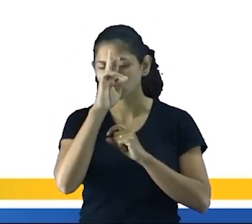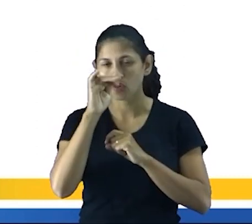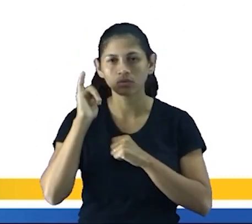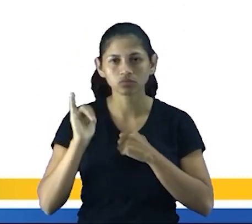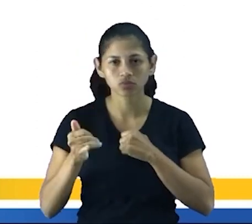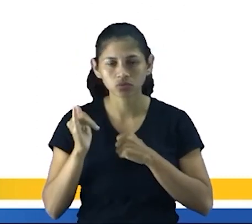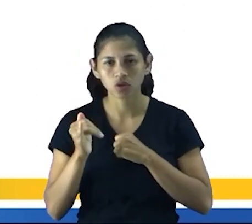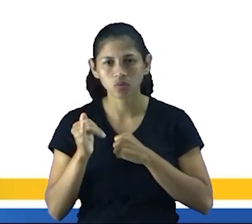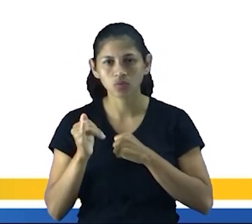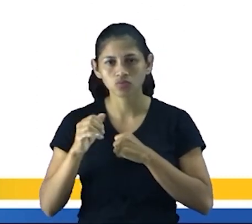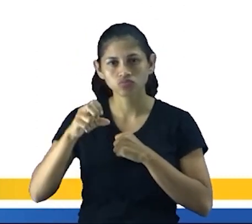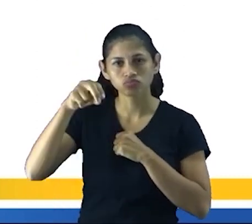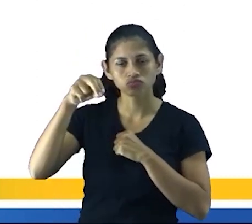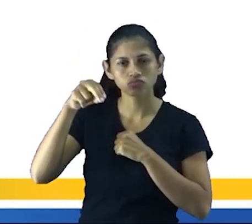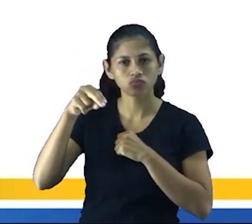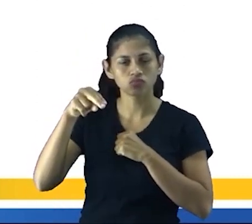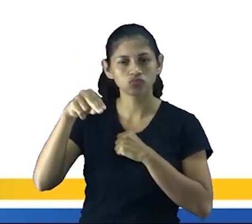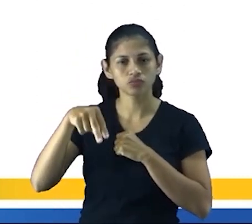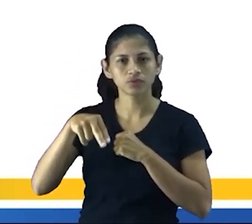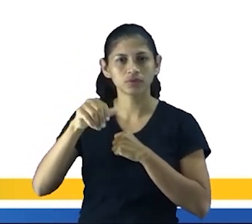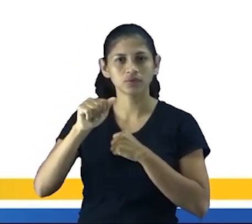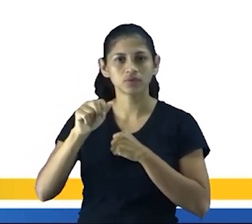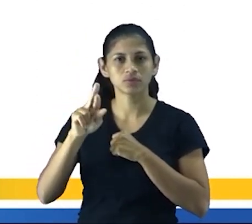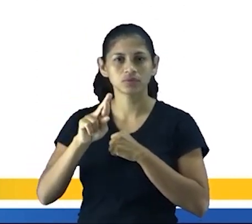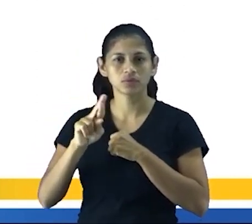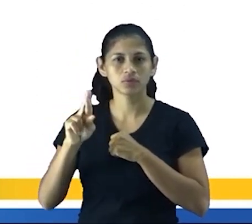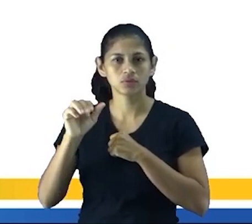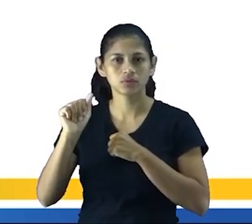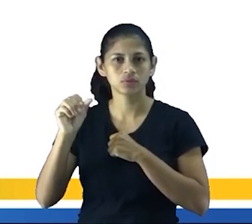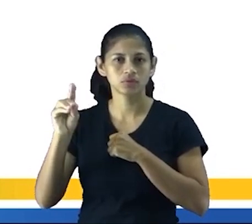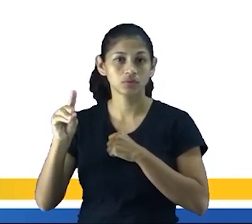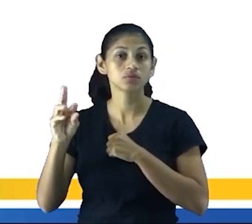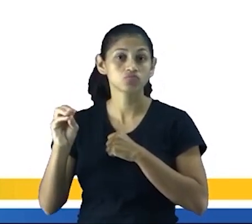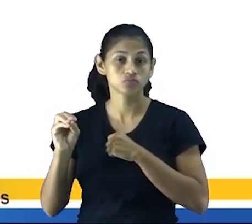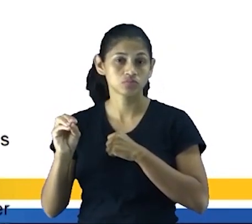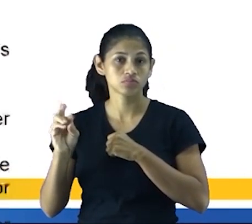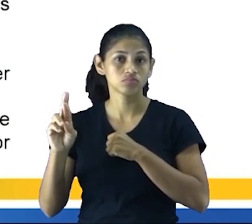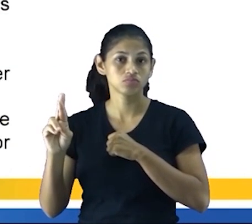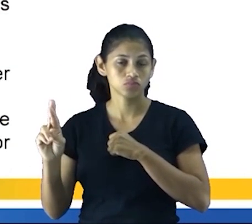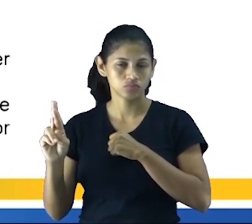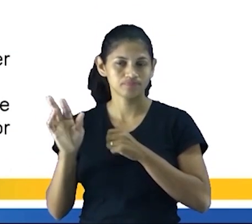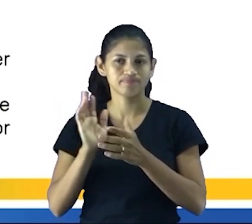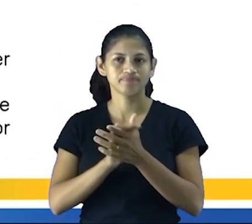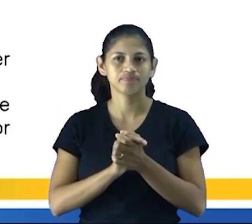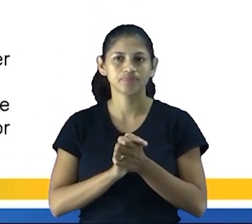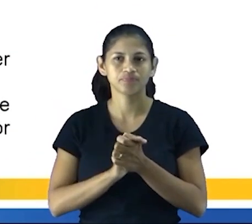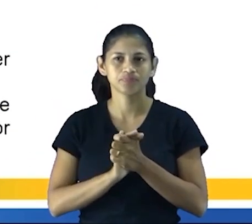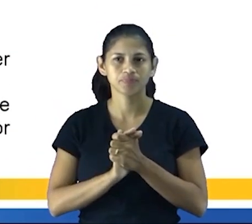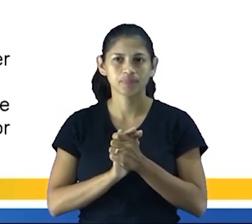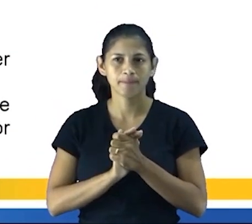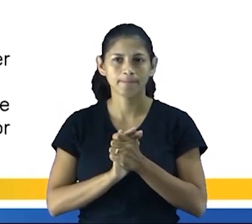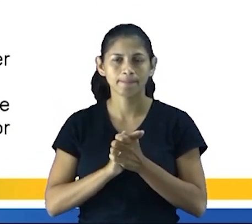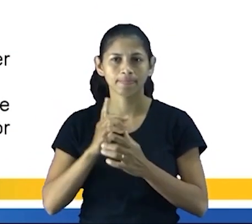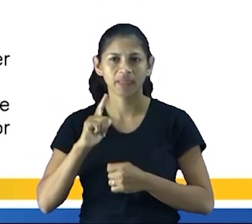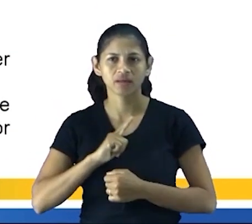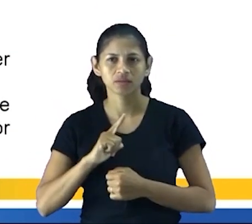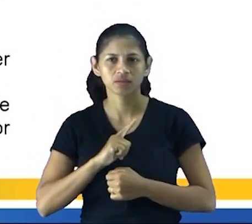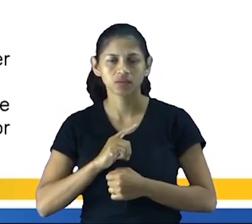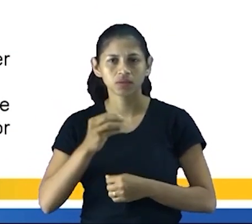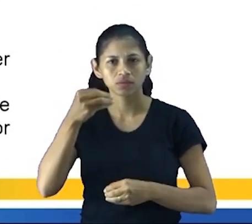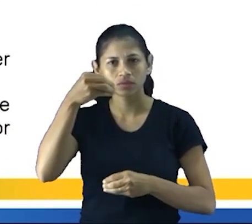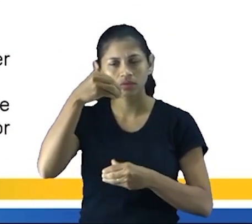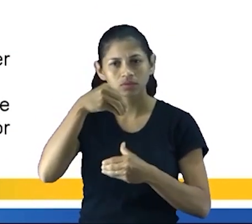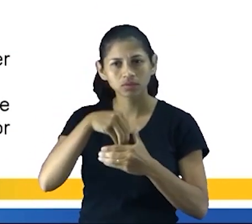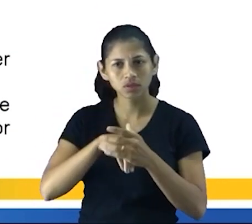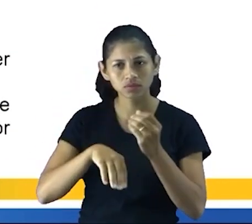um narrador, por um personagem dentro daquela história, certo? Vamos aqui, ó, nós temos dentro